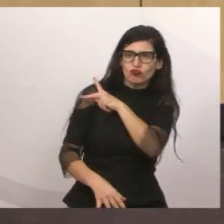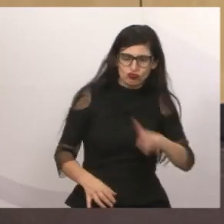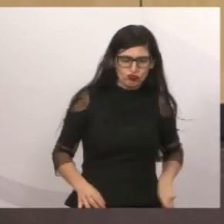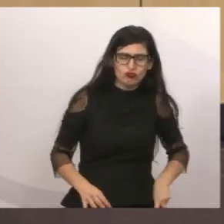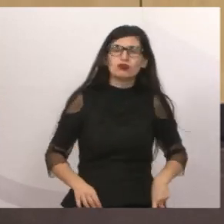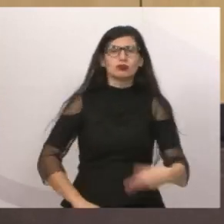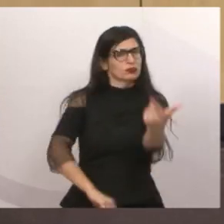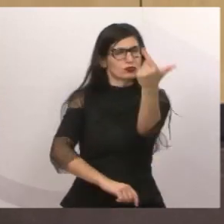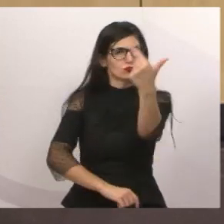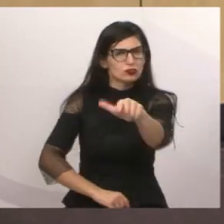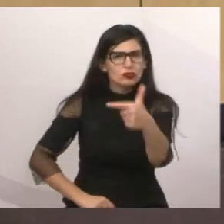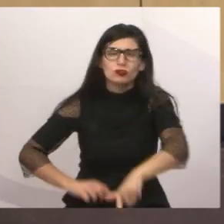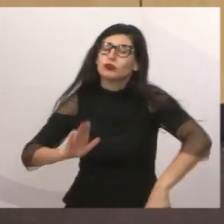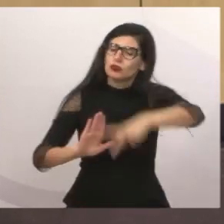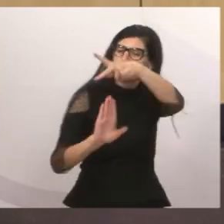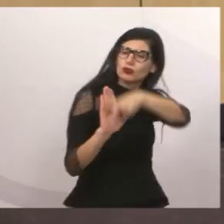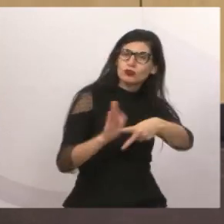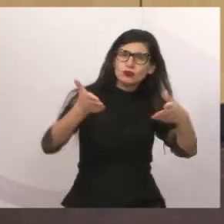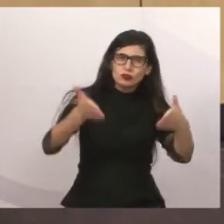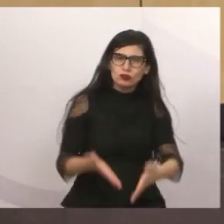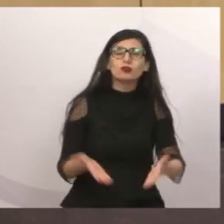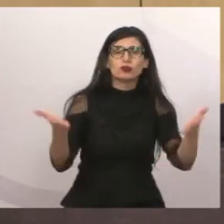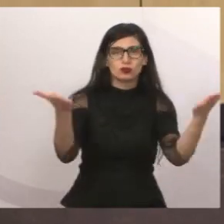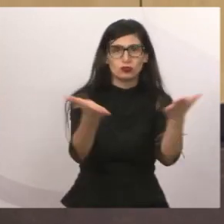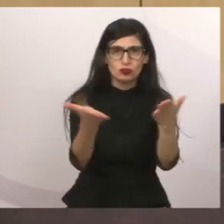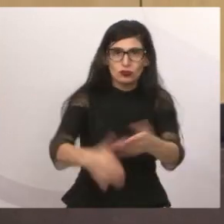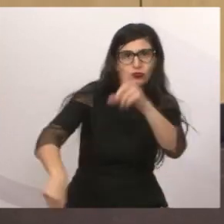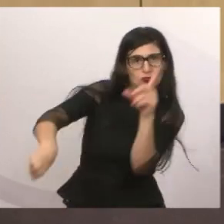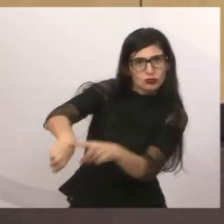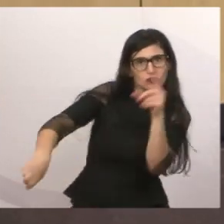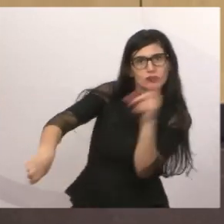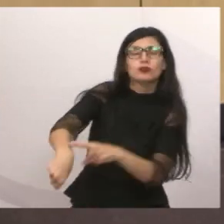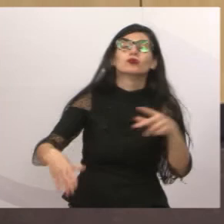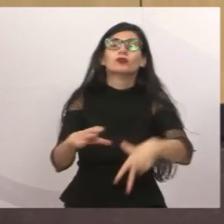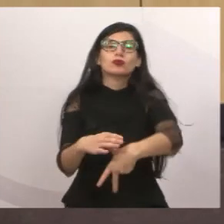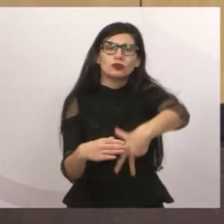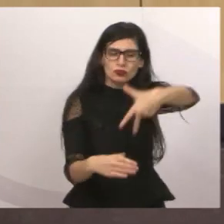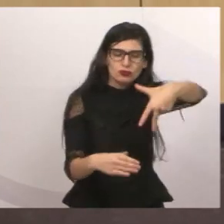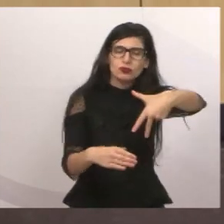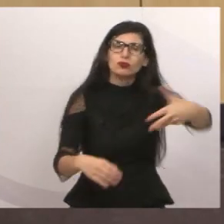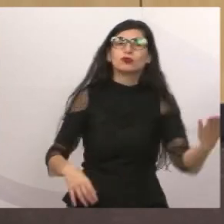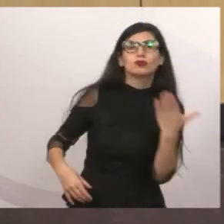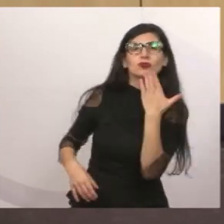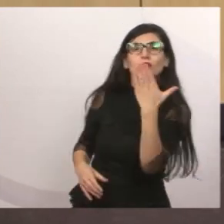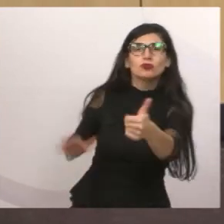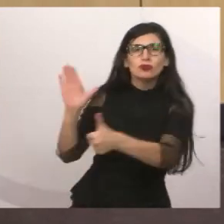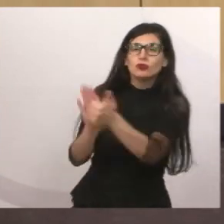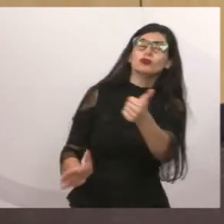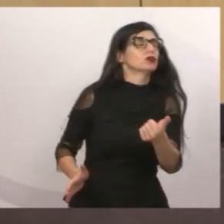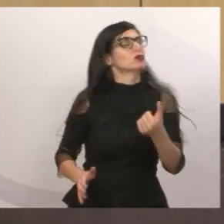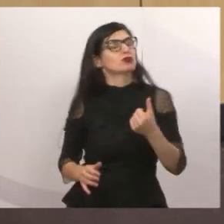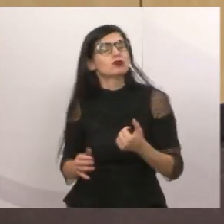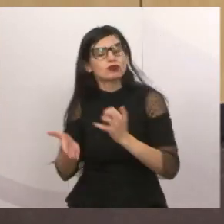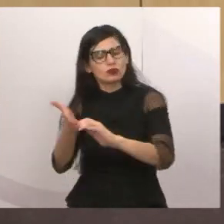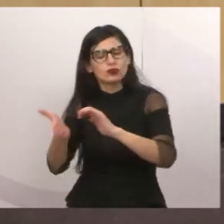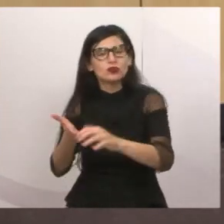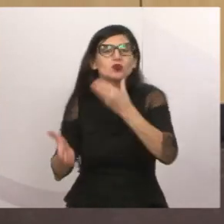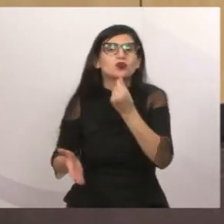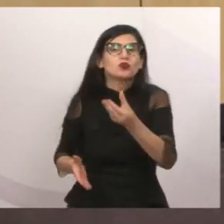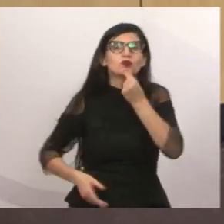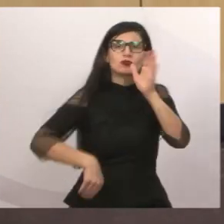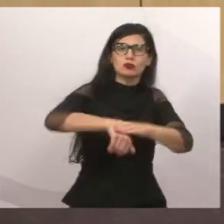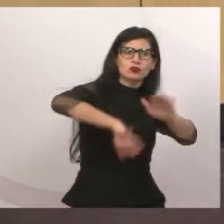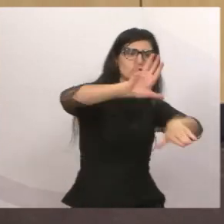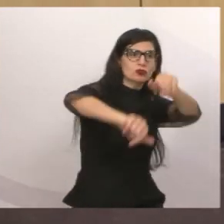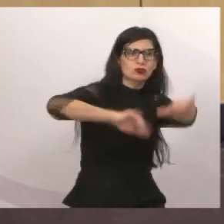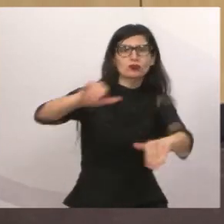havendo mais matéria a ser tratada na ordem do dia, passaremos ao horário da tribuna. Peço então ao primeiro secretário que faça a chamada dos